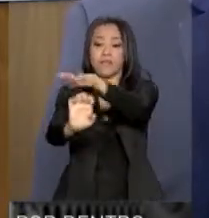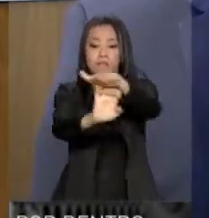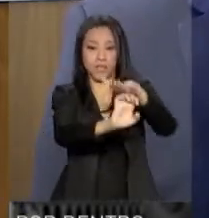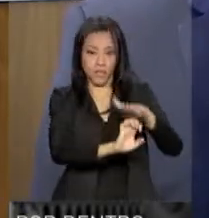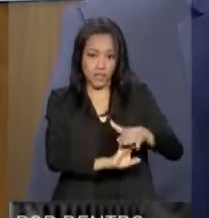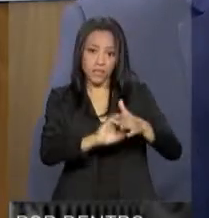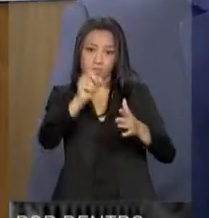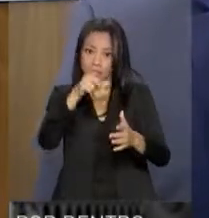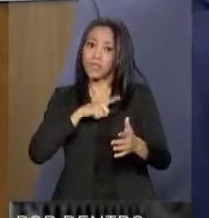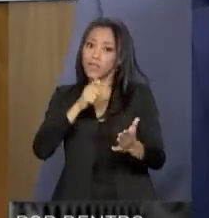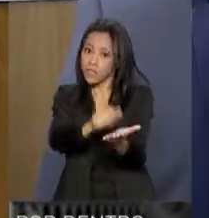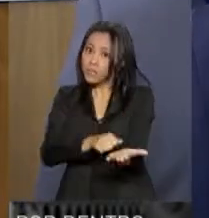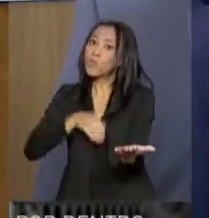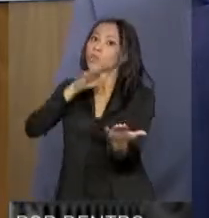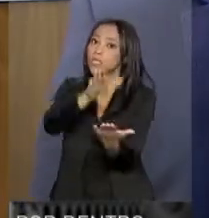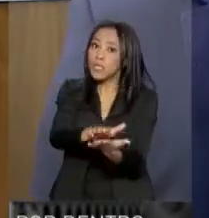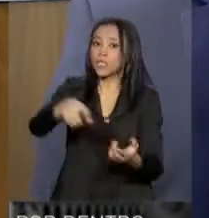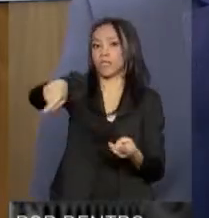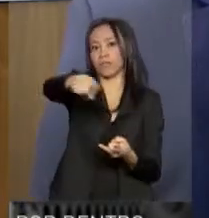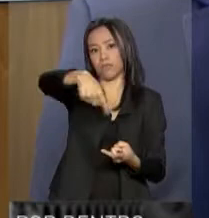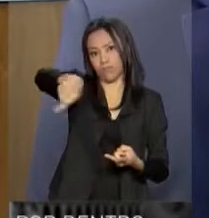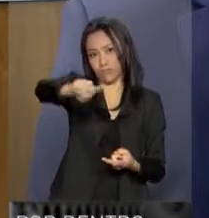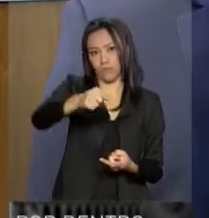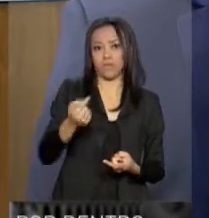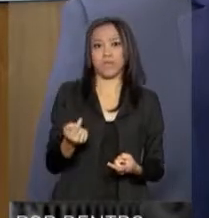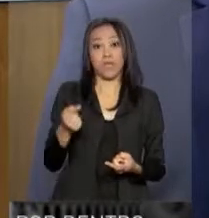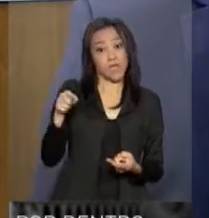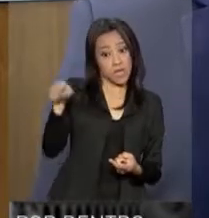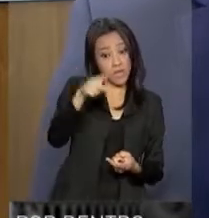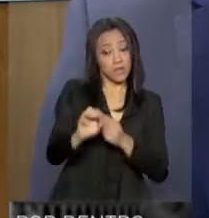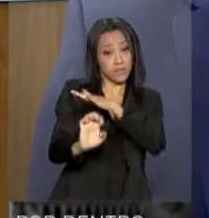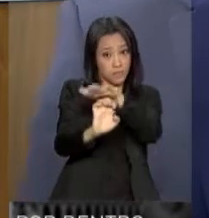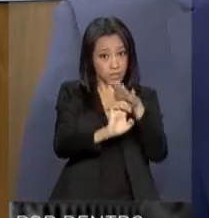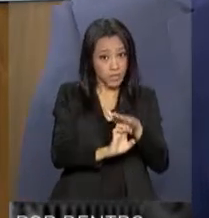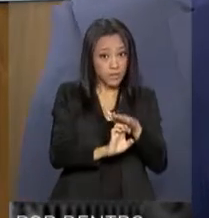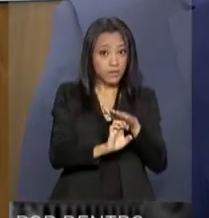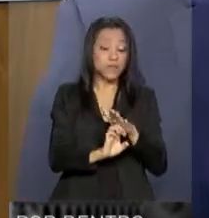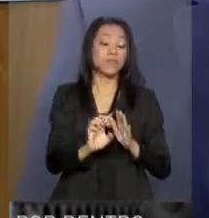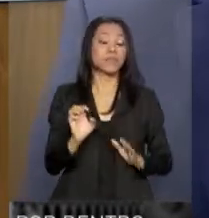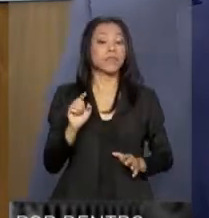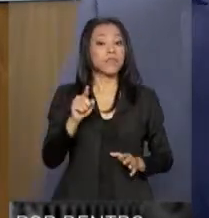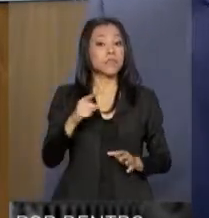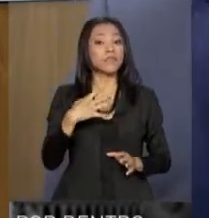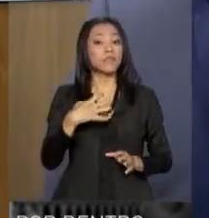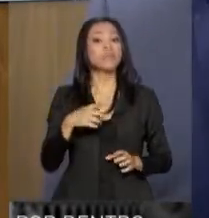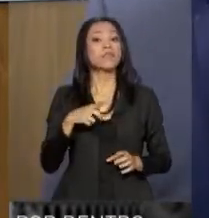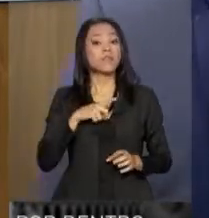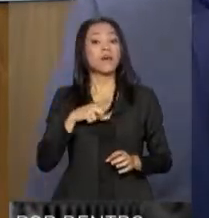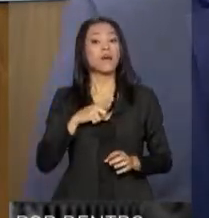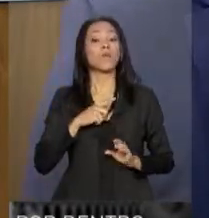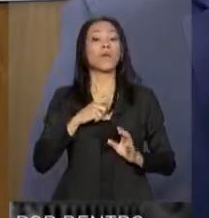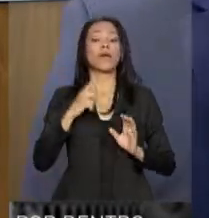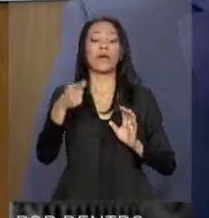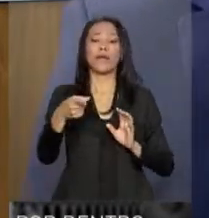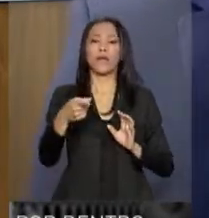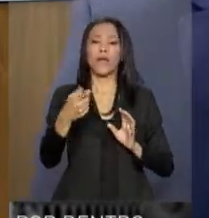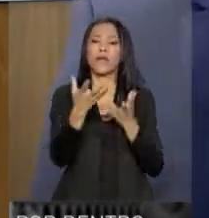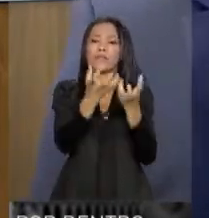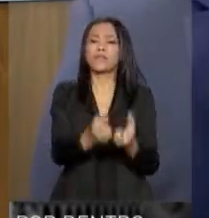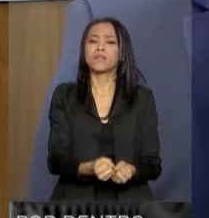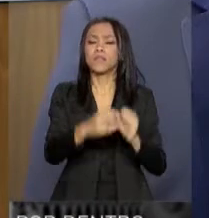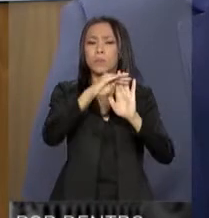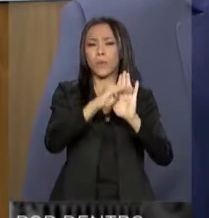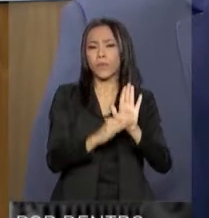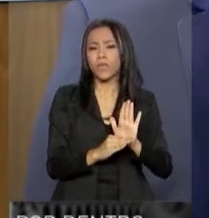de multas né e essas empresas também estão adotando o programa e integridade e vão poder